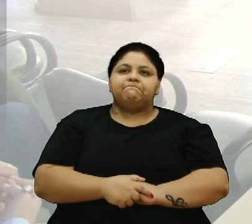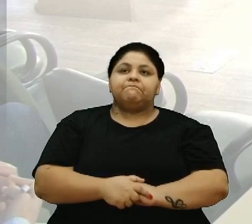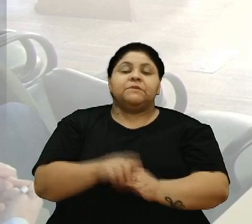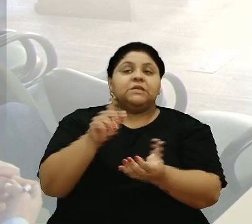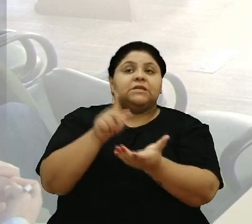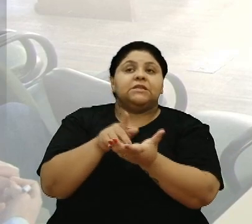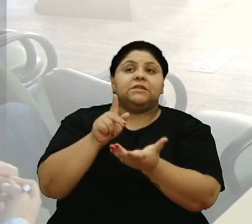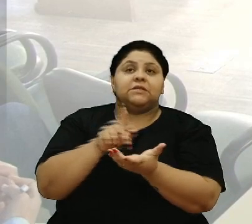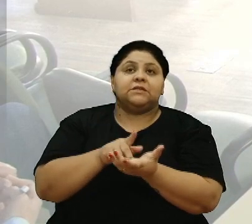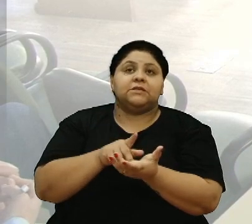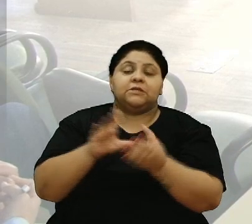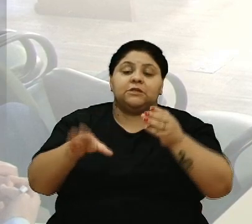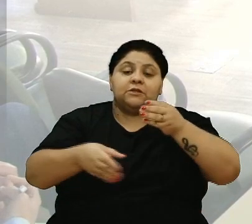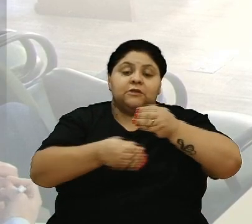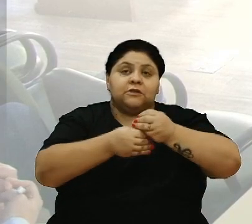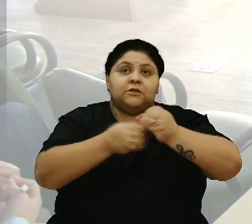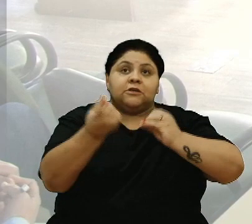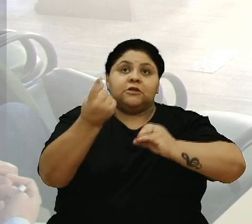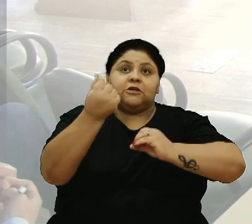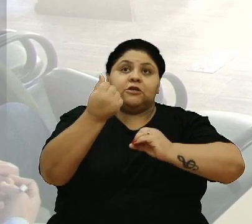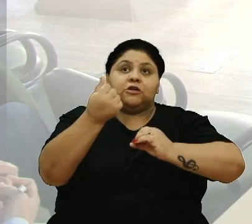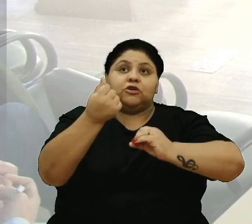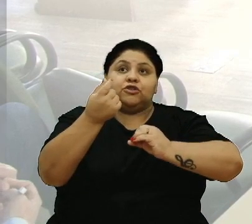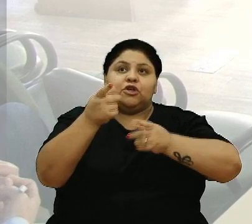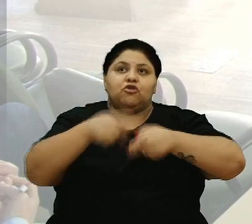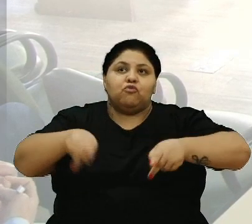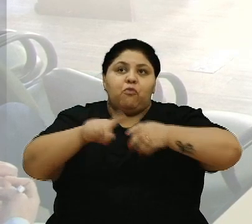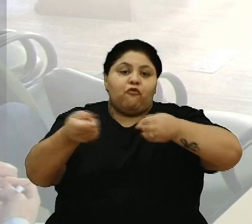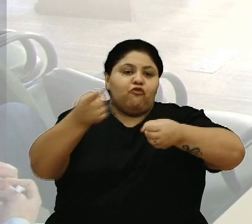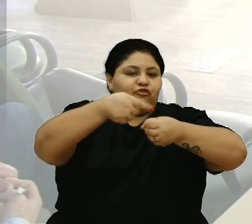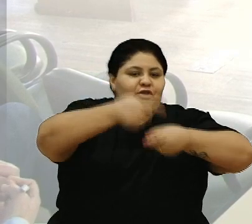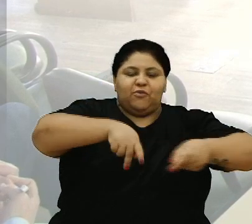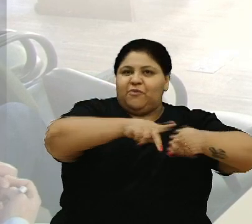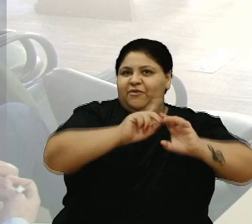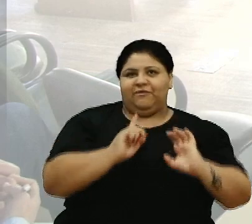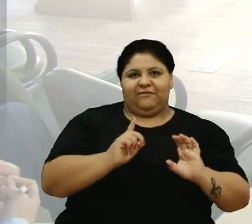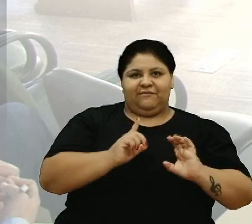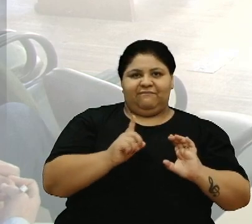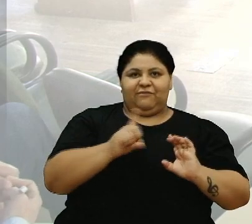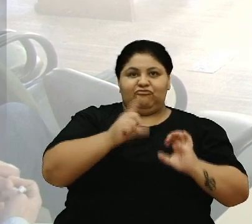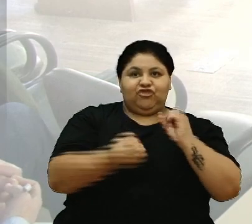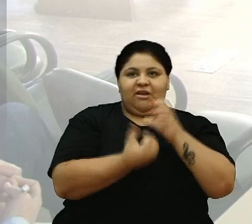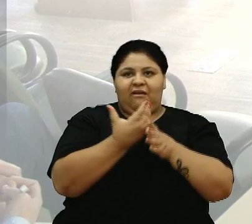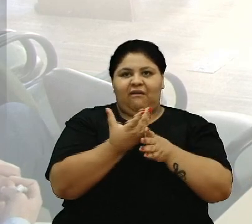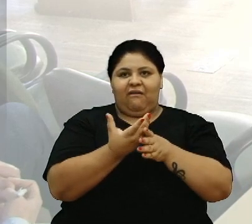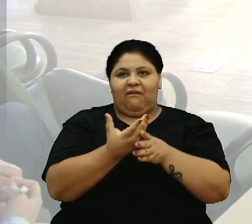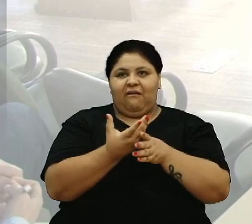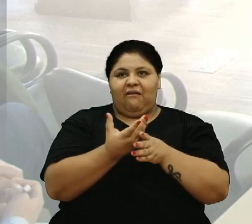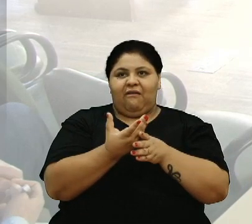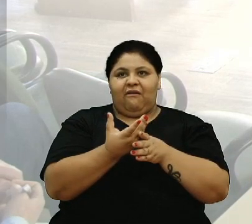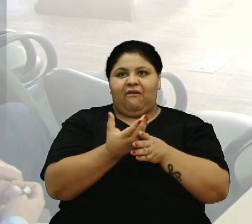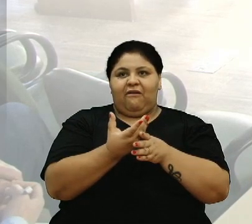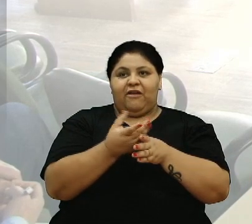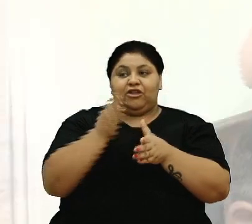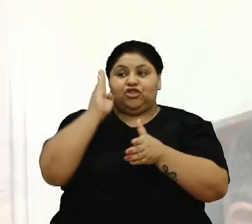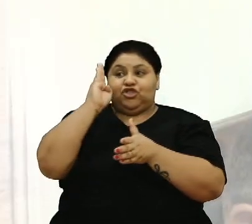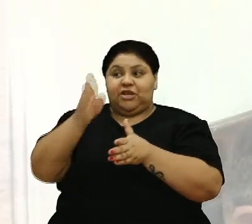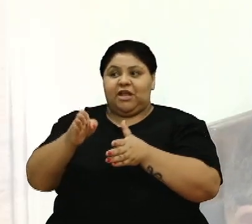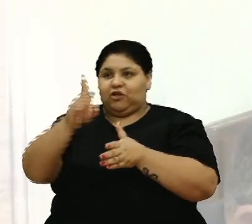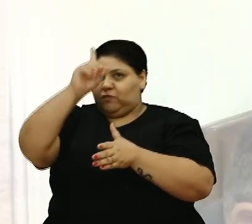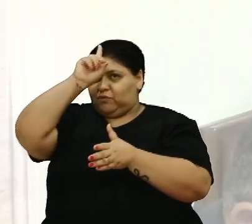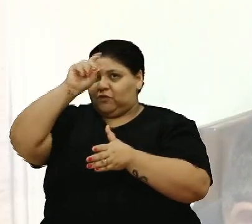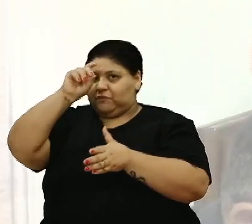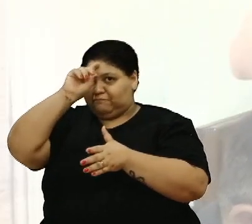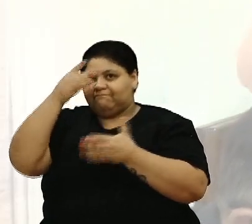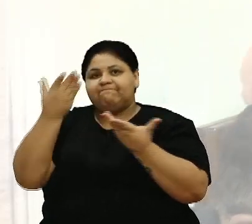as emendas parlamentares é o dinheiro do povo voltando para o povo. Não deviam nem existir, na verdade, porque deveria vir direto para os hospitais, mas